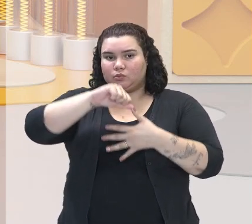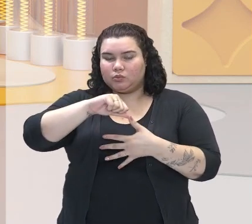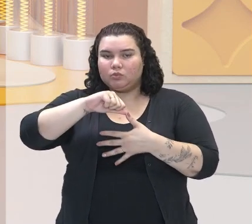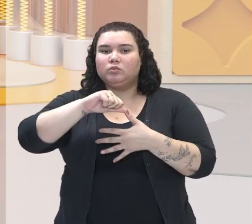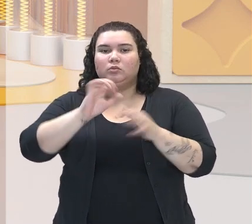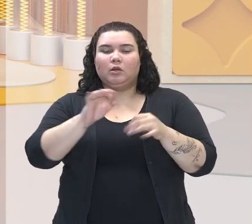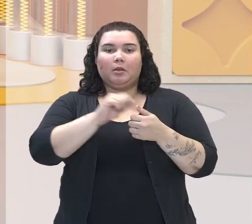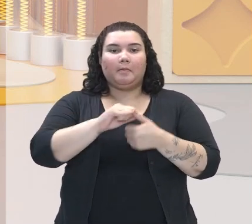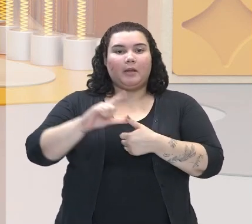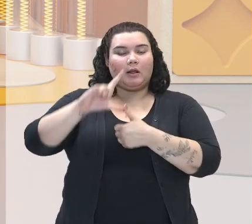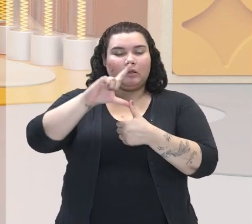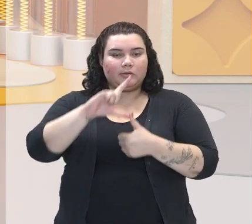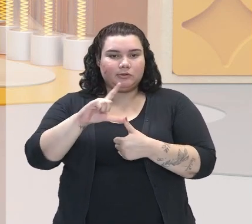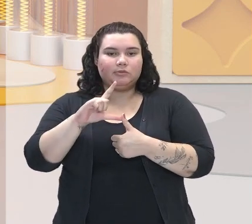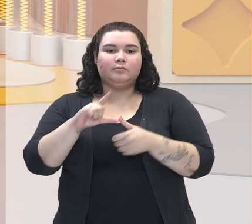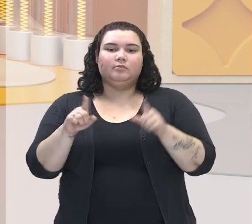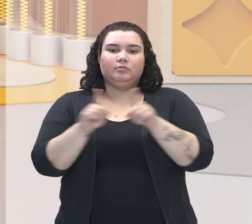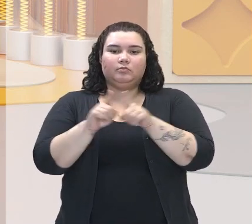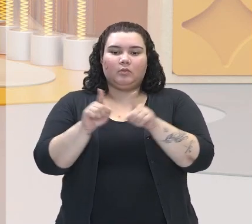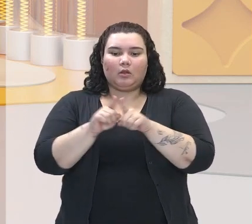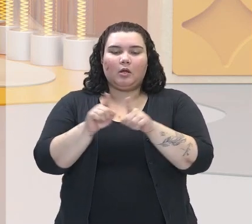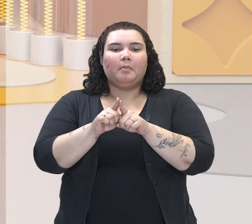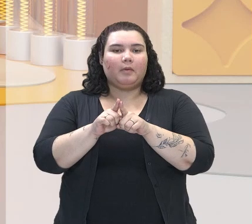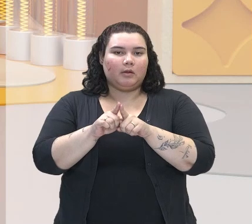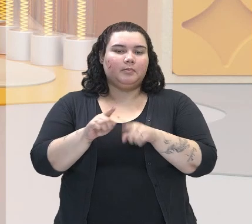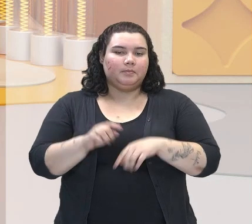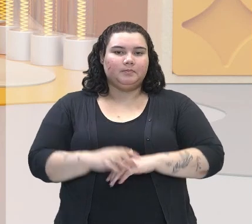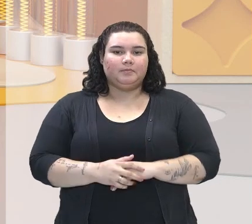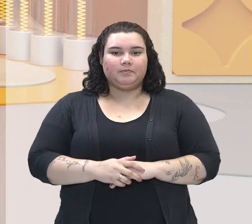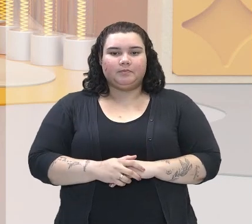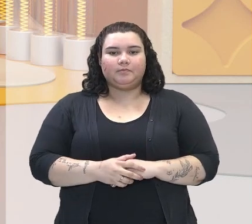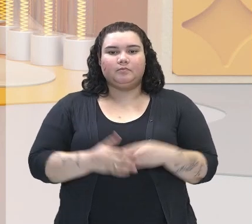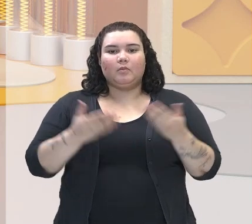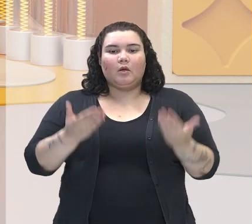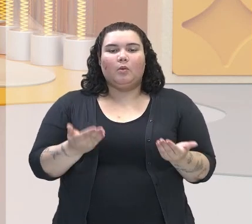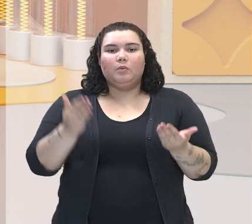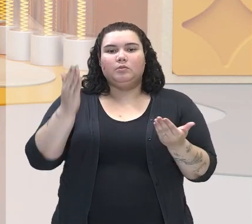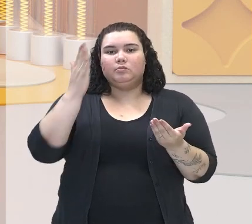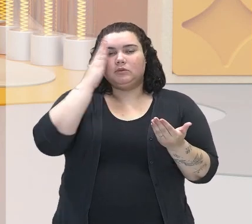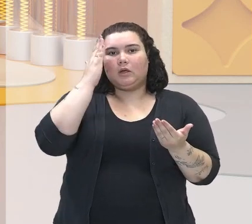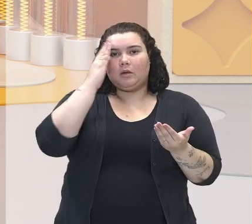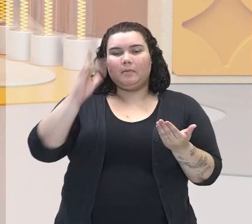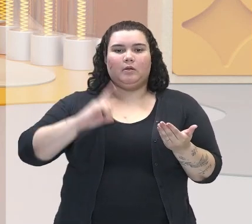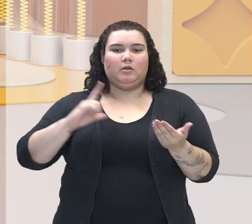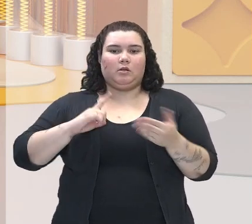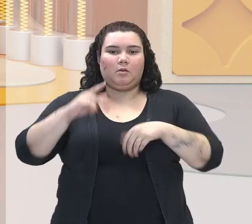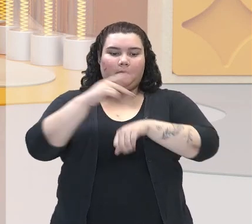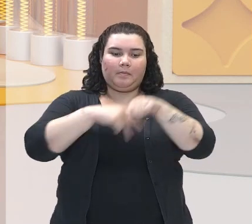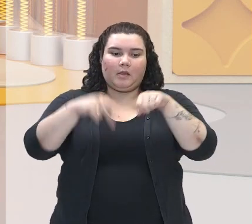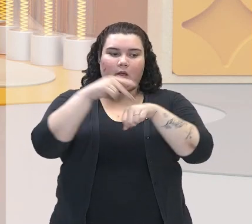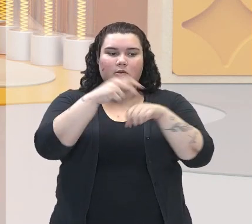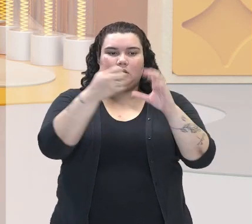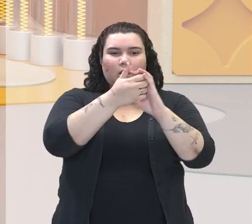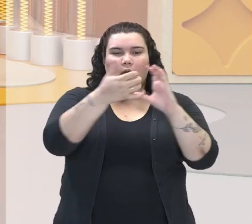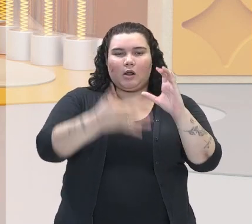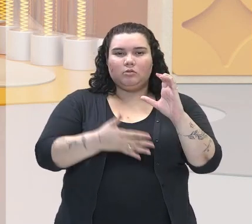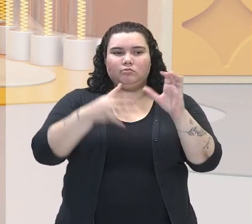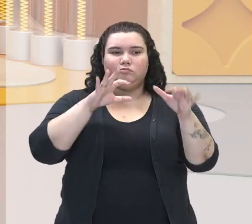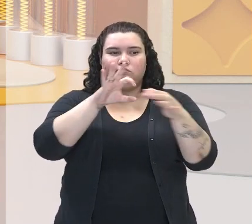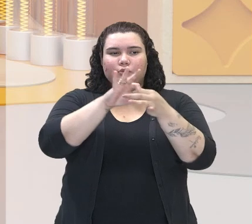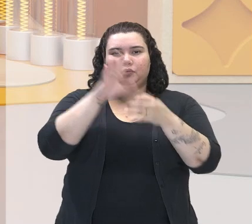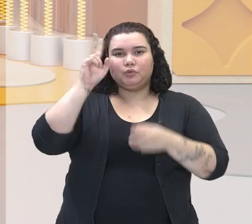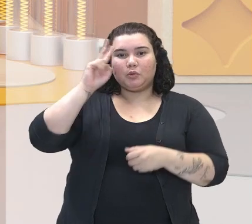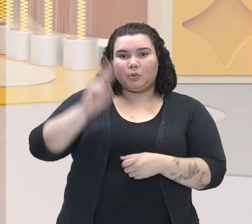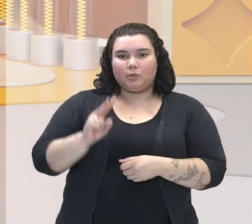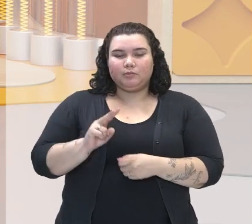América Latina e também no grupo da América do Sul, né? A gente tem ali, pessoal, países com características históricas. A gente pode